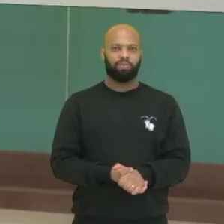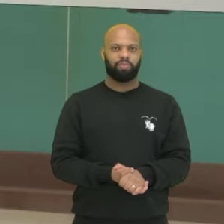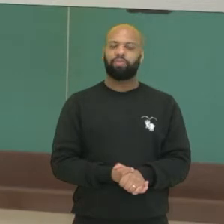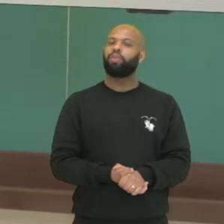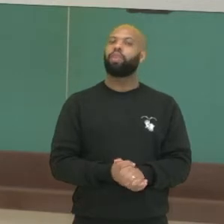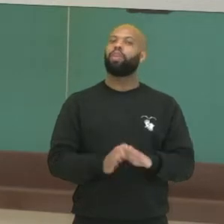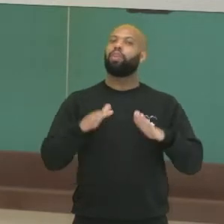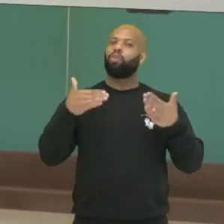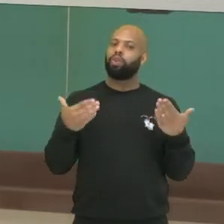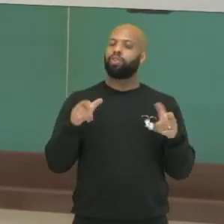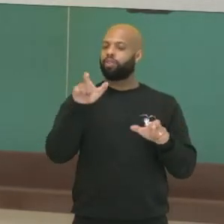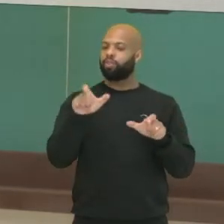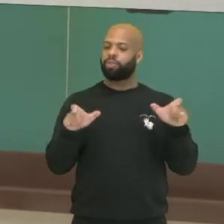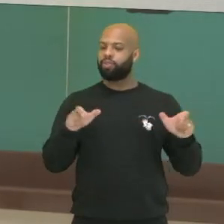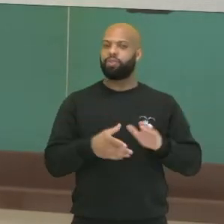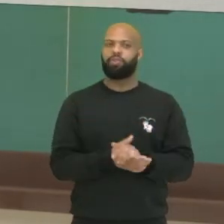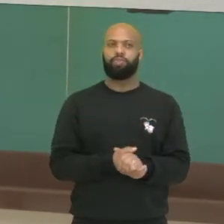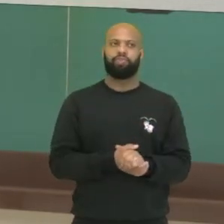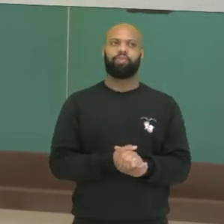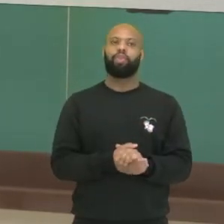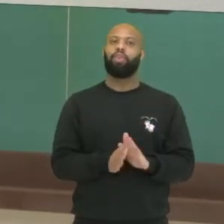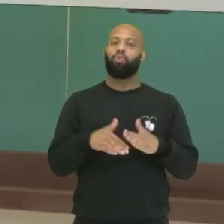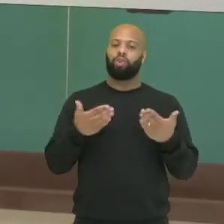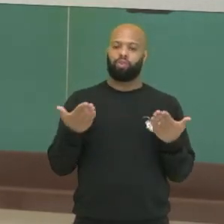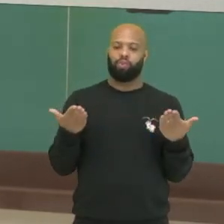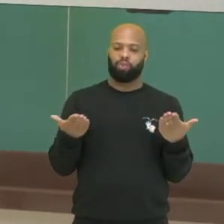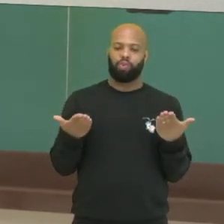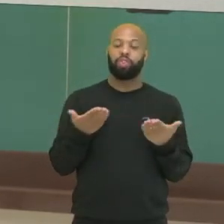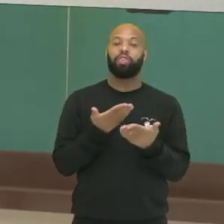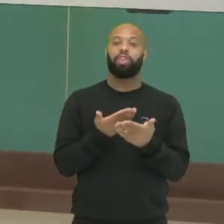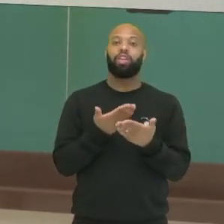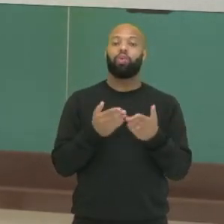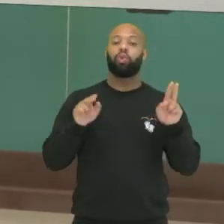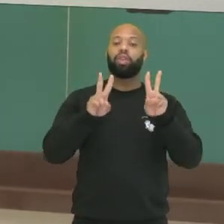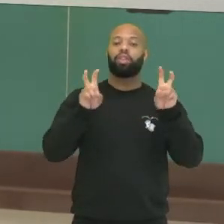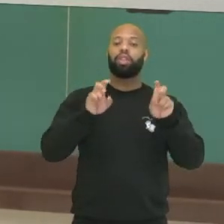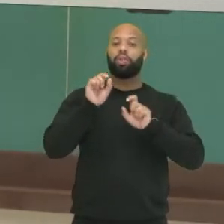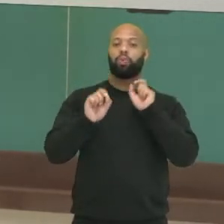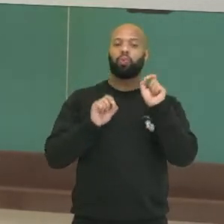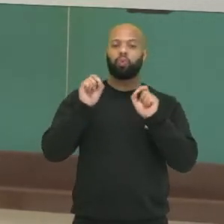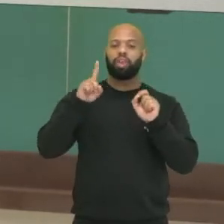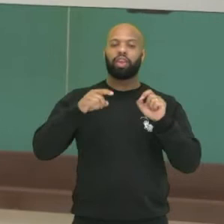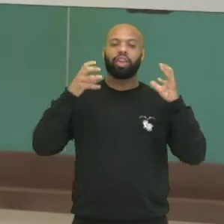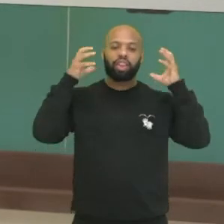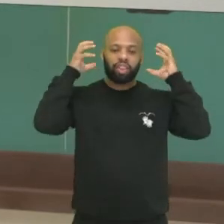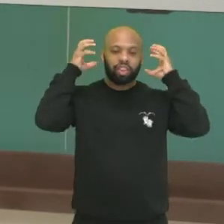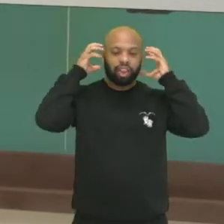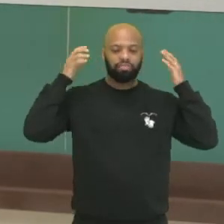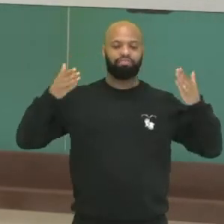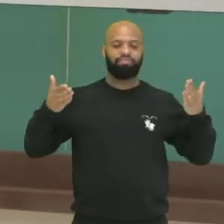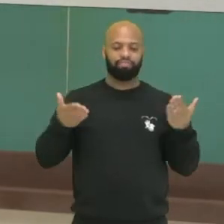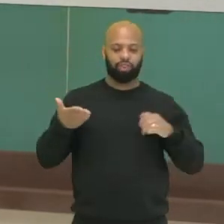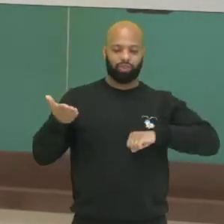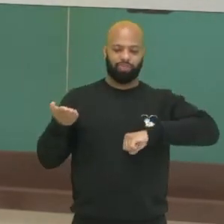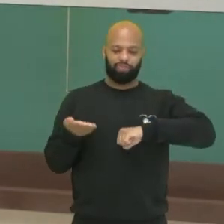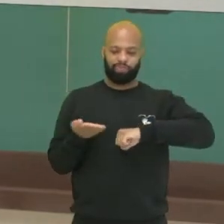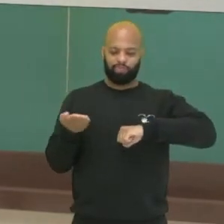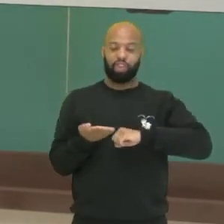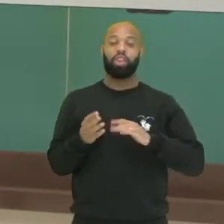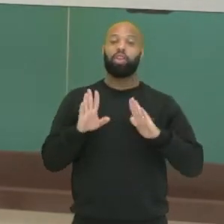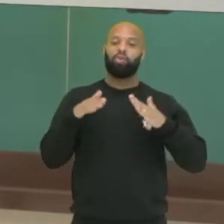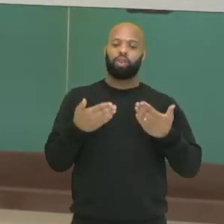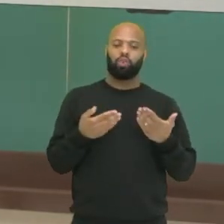E aí, galera? Bom, a aula de hoje é sobre rádio na contemporaneidade.